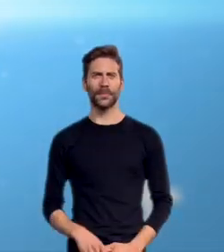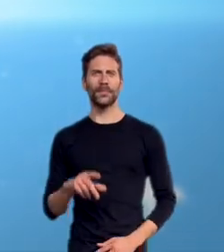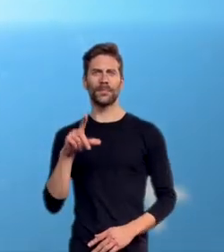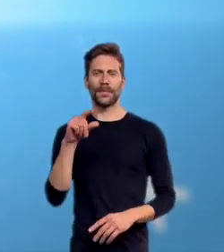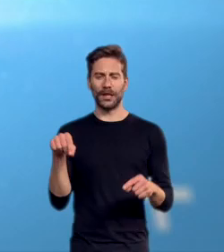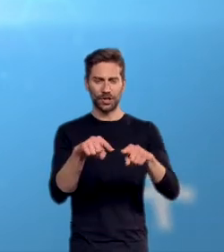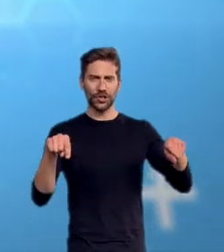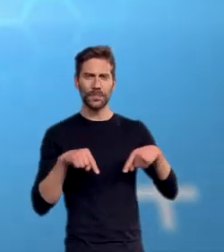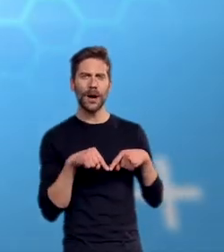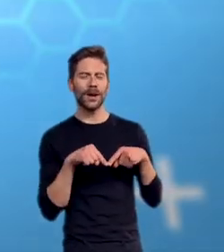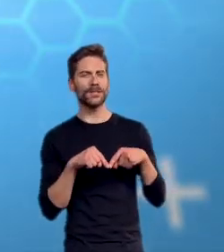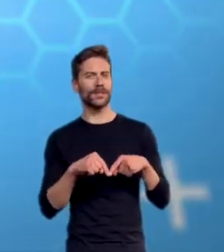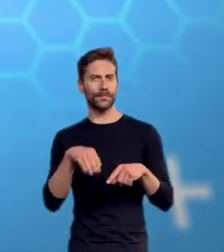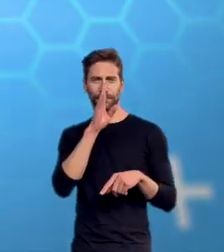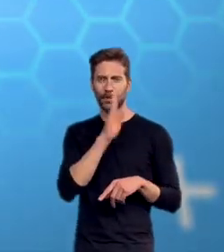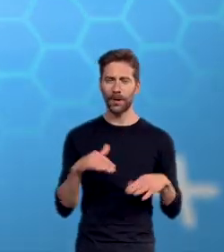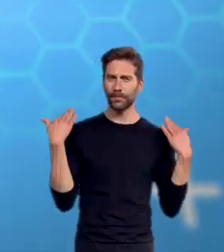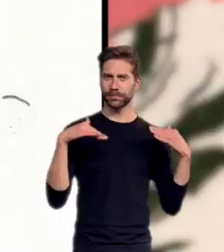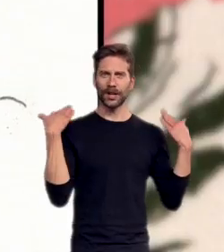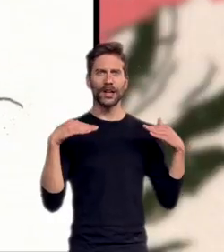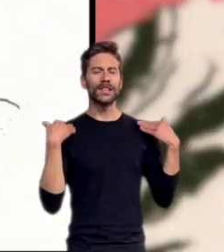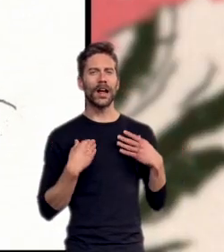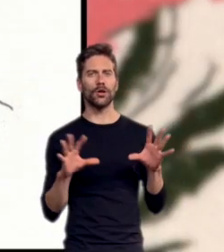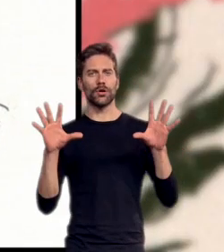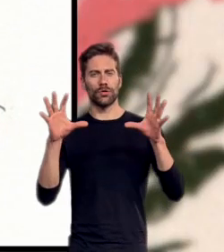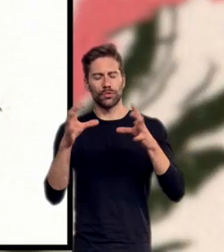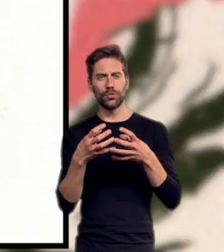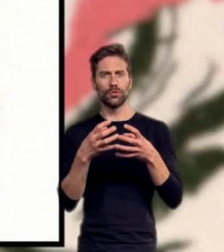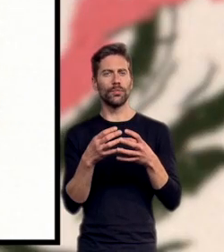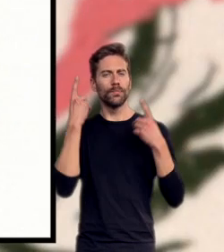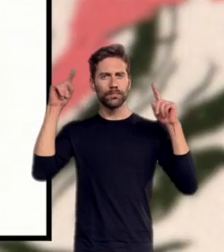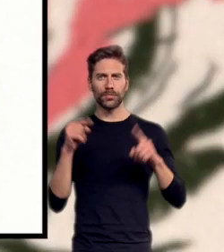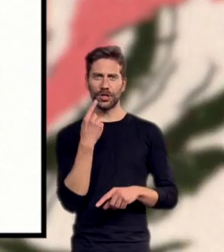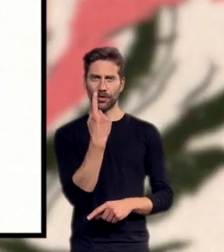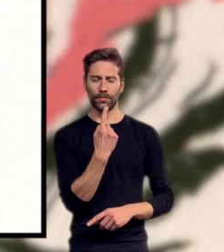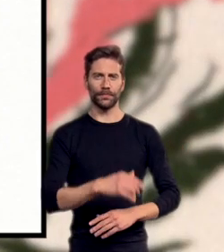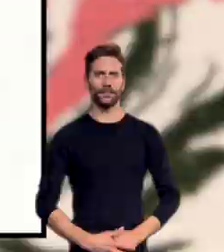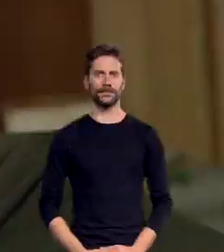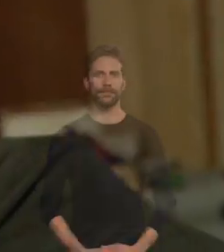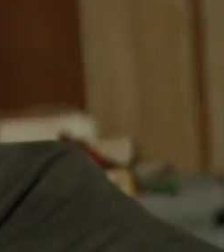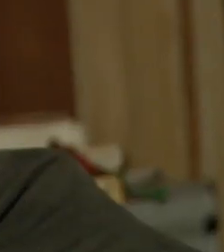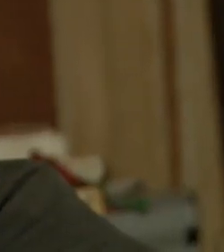E visitamos a sala de ensaios de Macadam para conhecer o Alto da Paixão de Mariana.